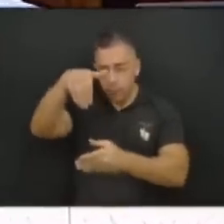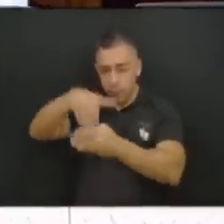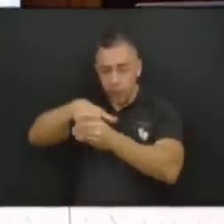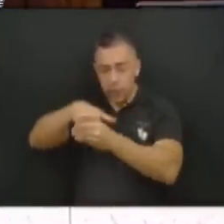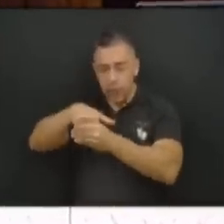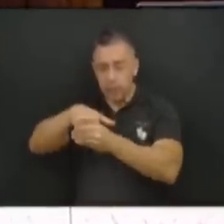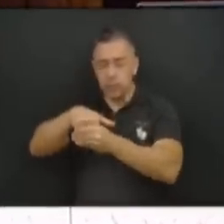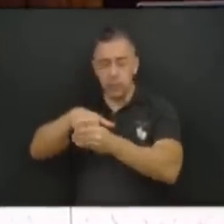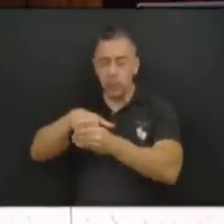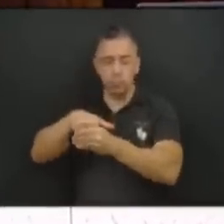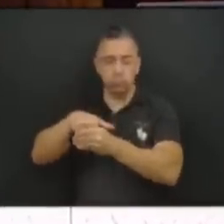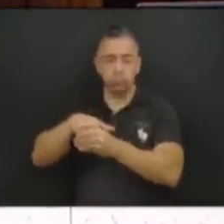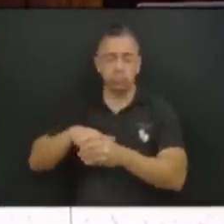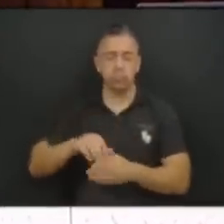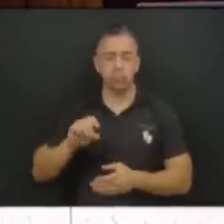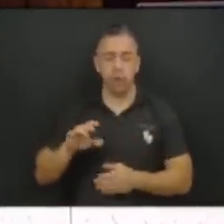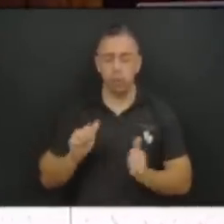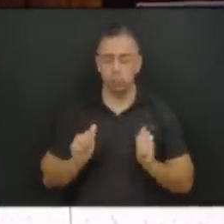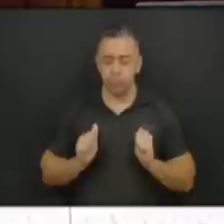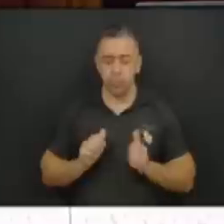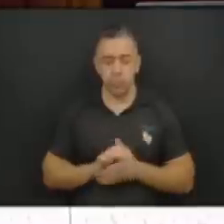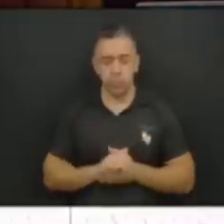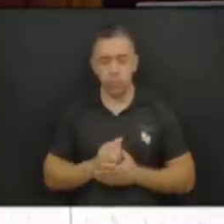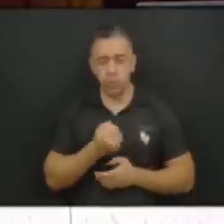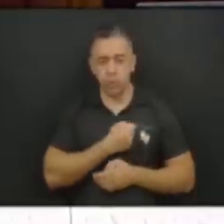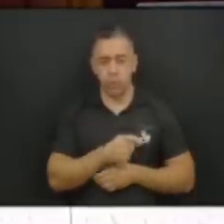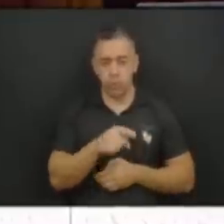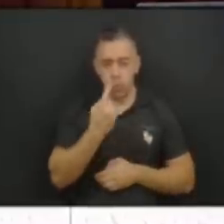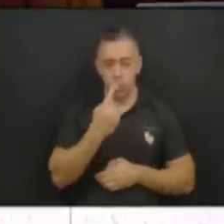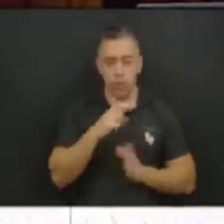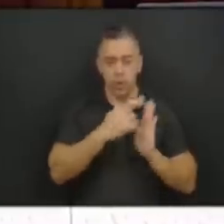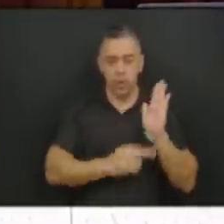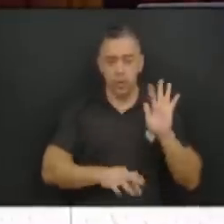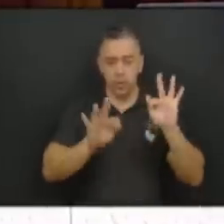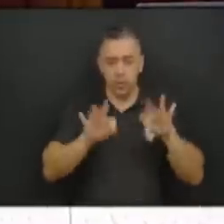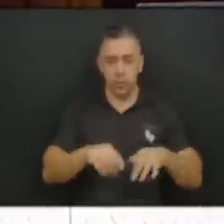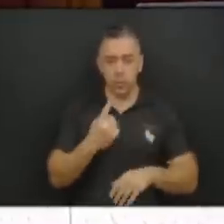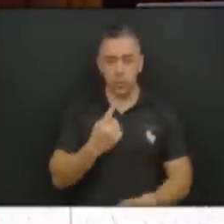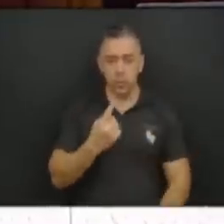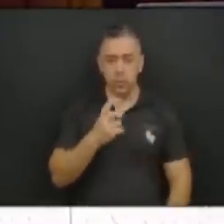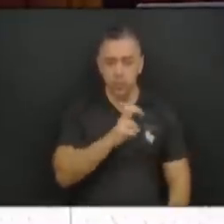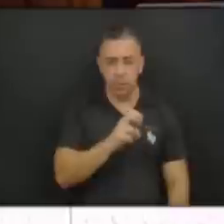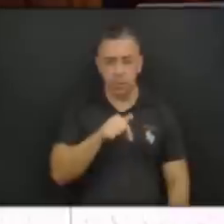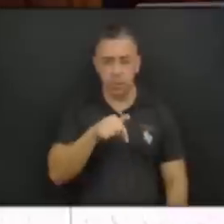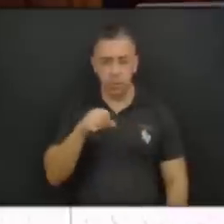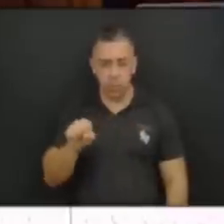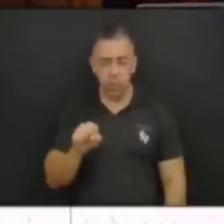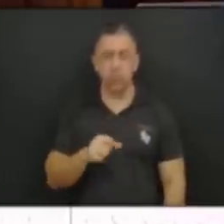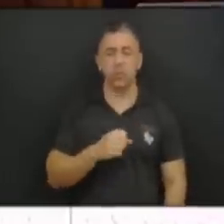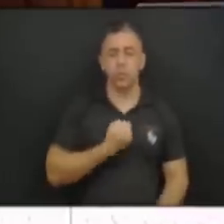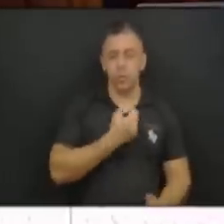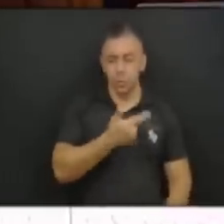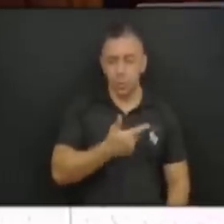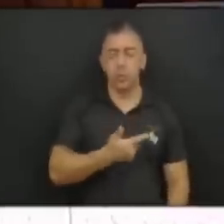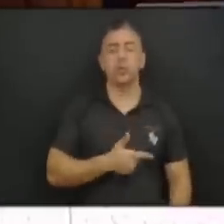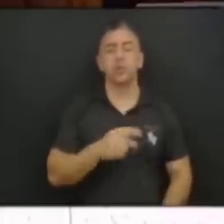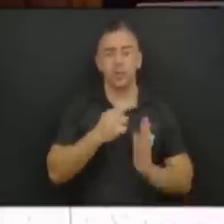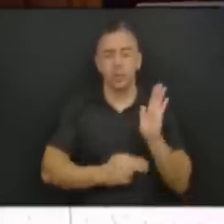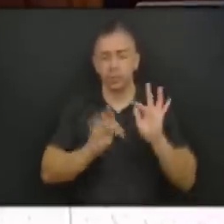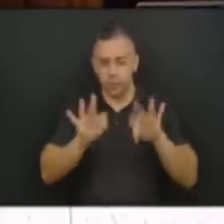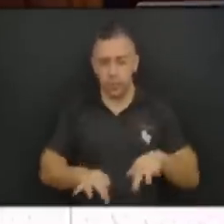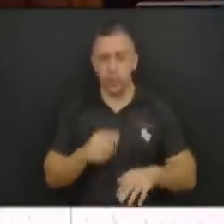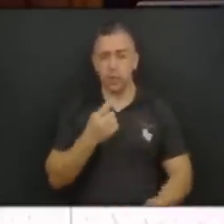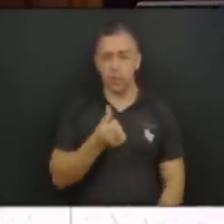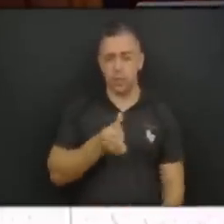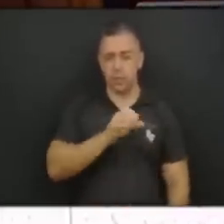simbólica e esse é o número um redação final do projeto de lei 5788 número 2 redação final do projeto